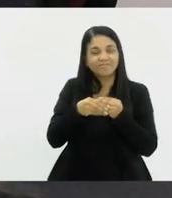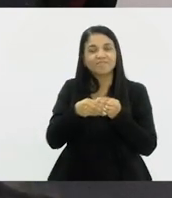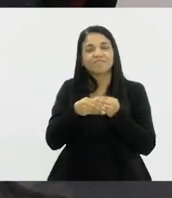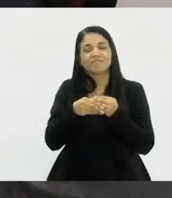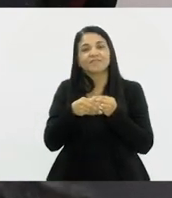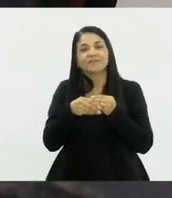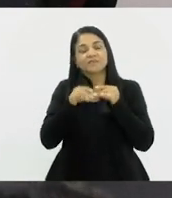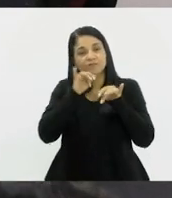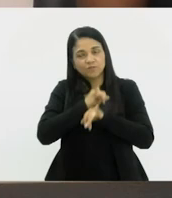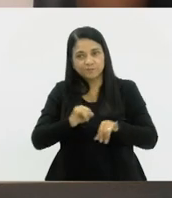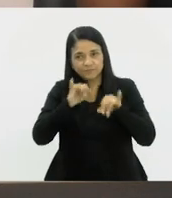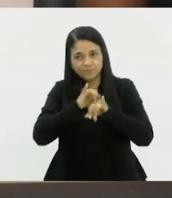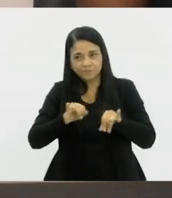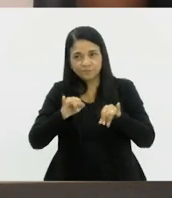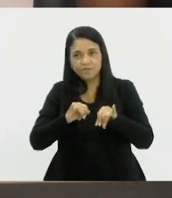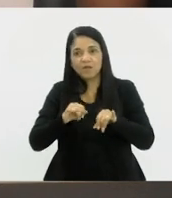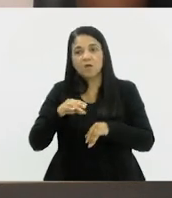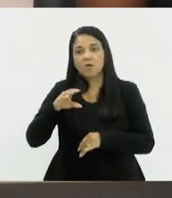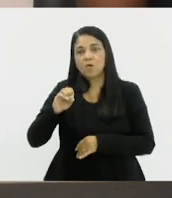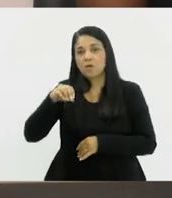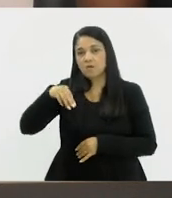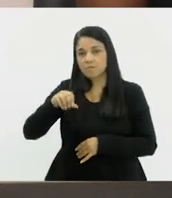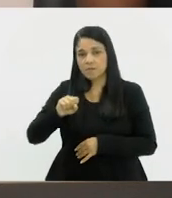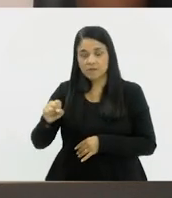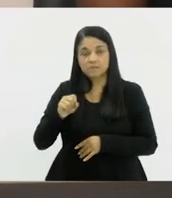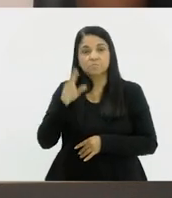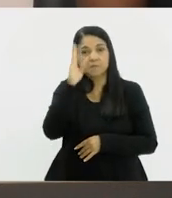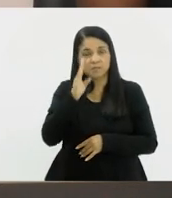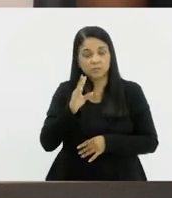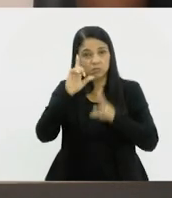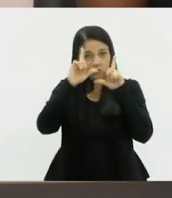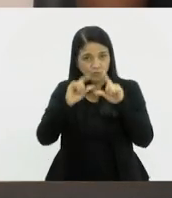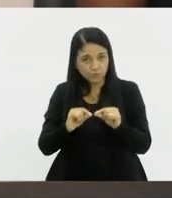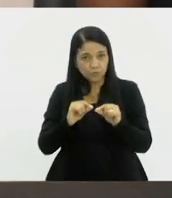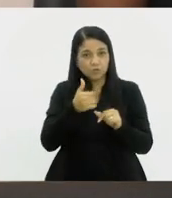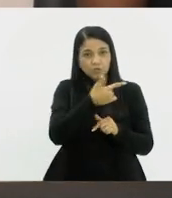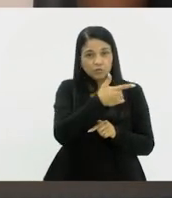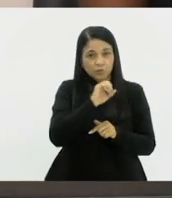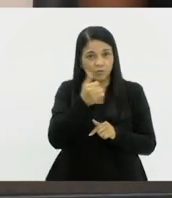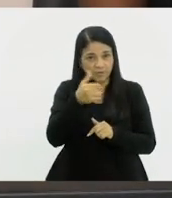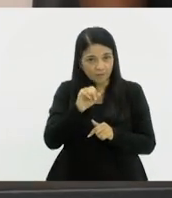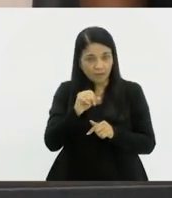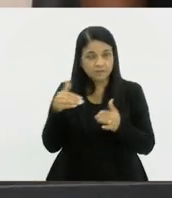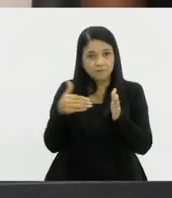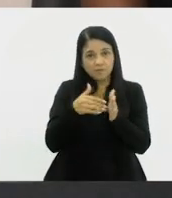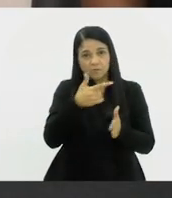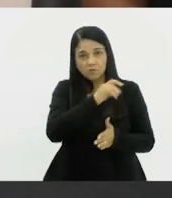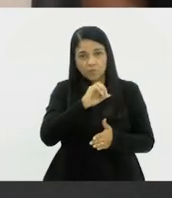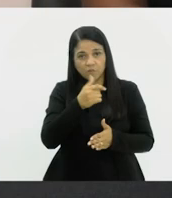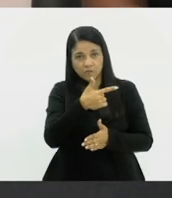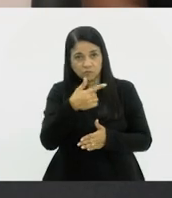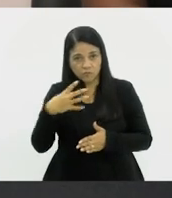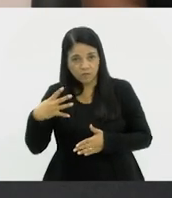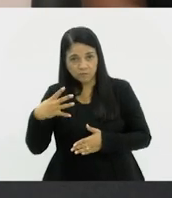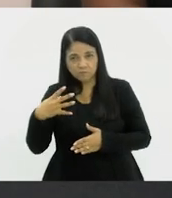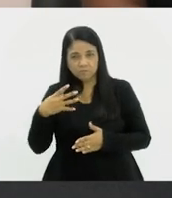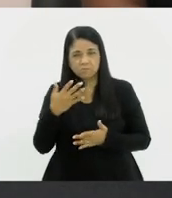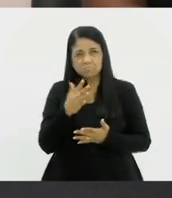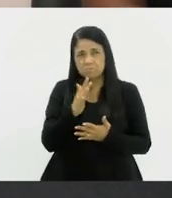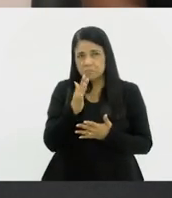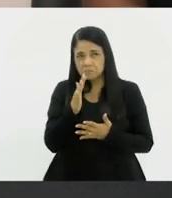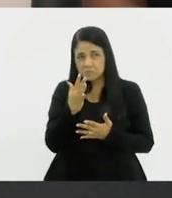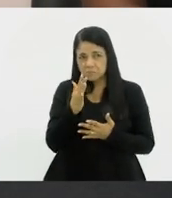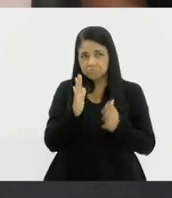reproduzir essa informação a UMS diz que o Brasil reduziu de 2010 desde 2010 até 2024 E aí eu tenho mais ou menos